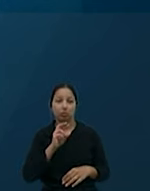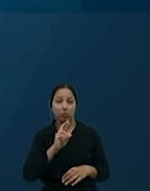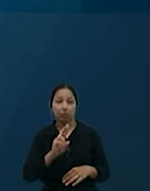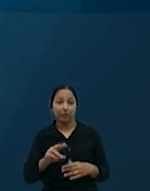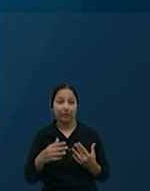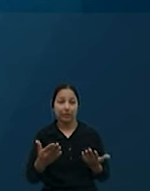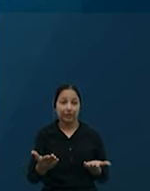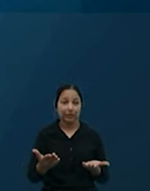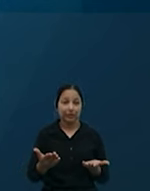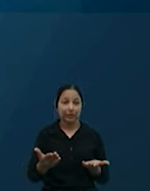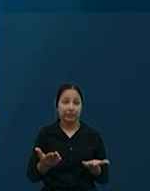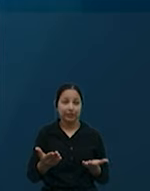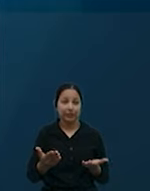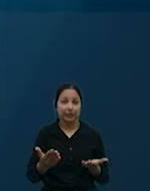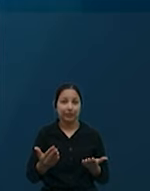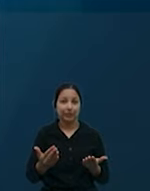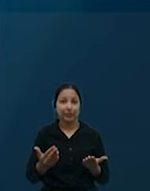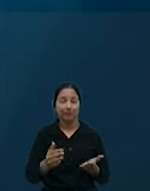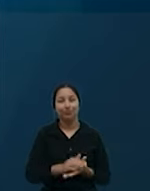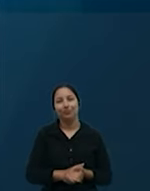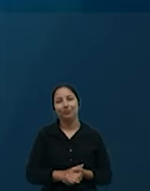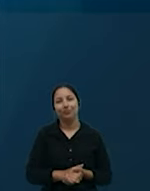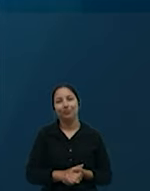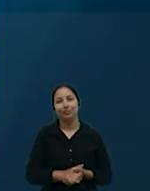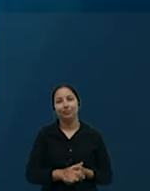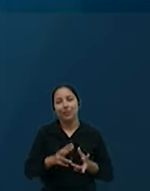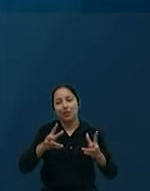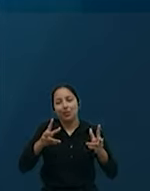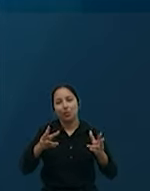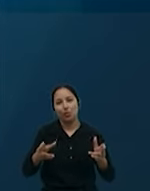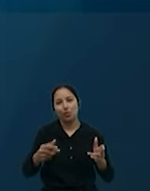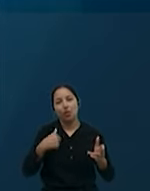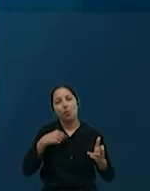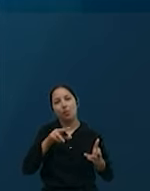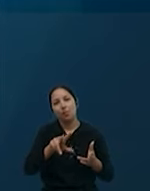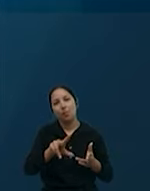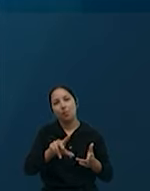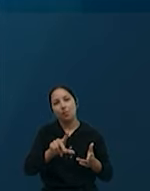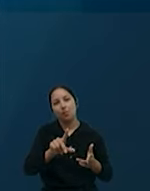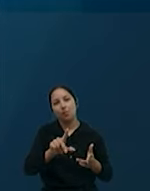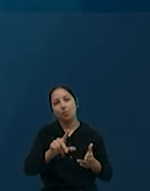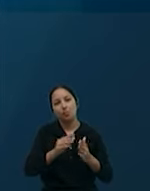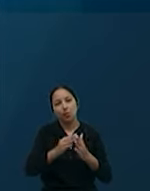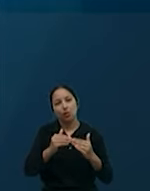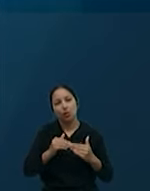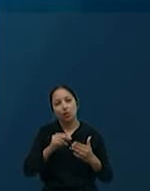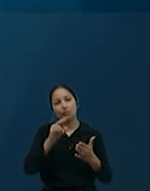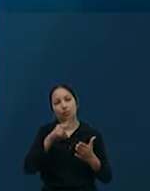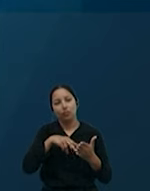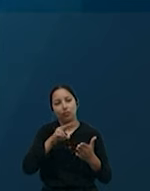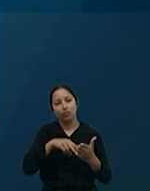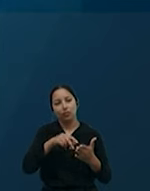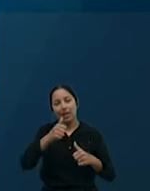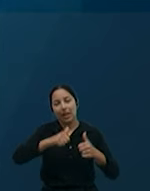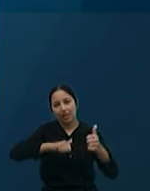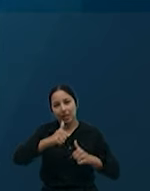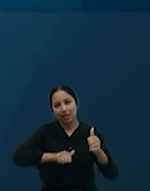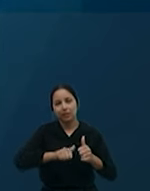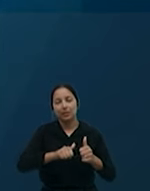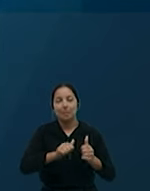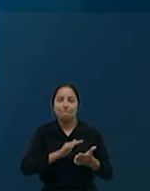cenário de empate. Foi quando solicitei vista, então, né, para um exame mais